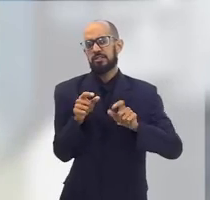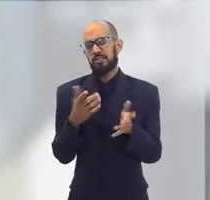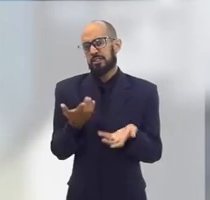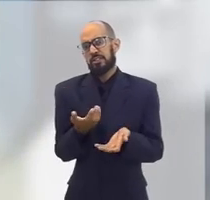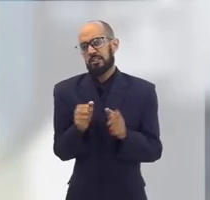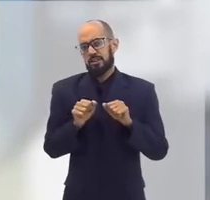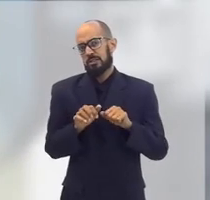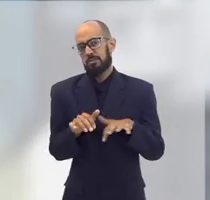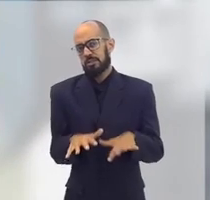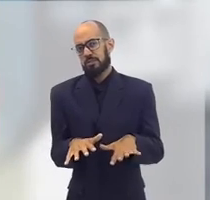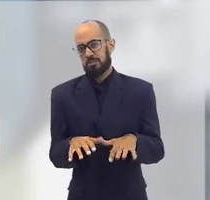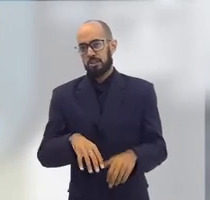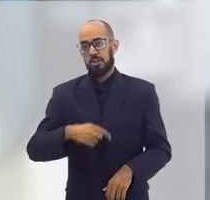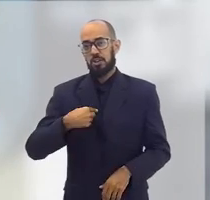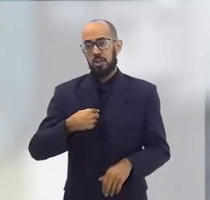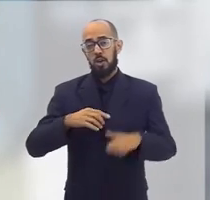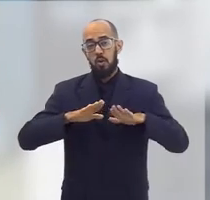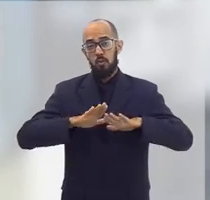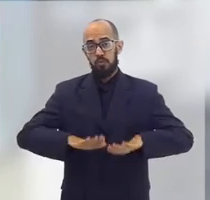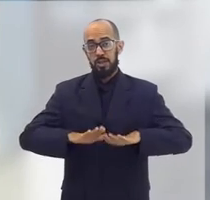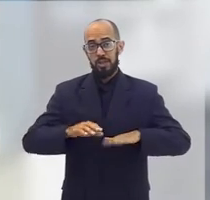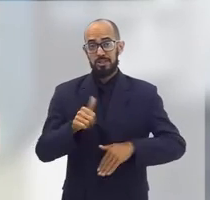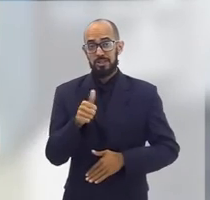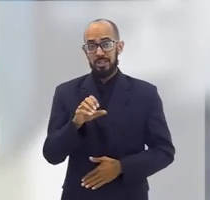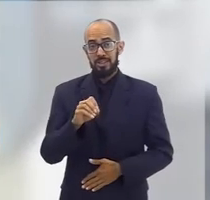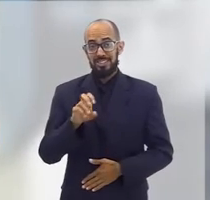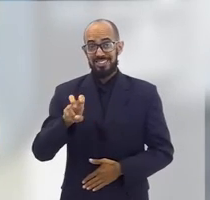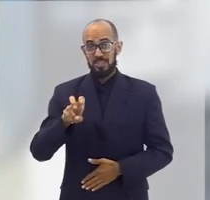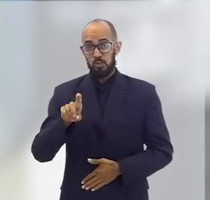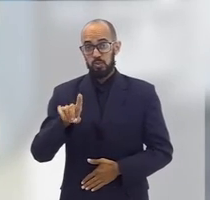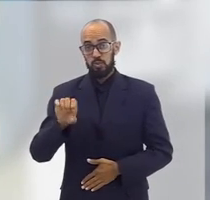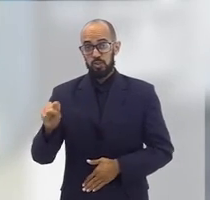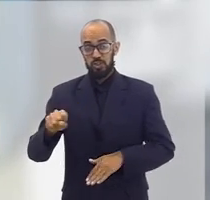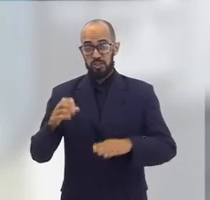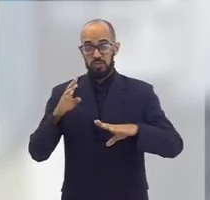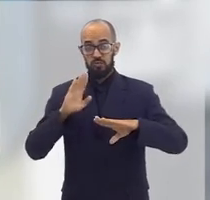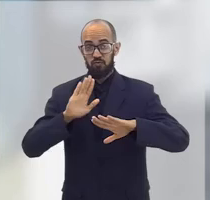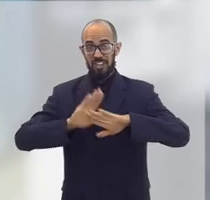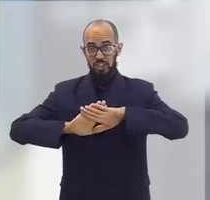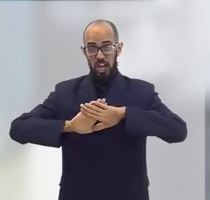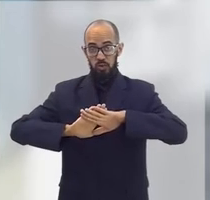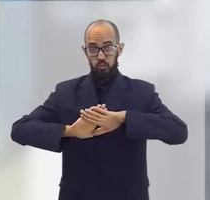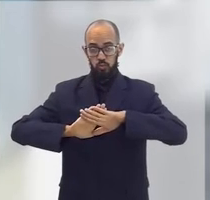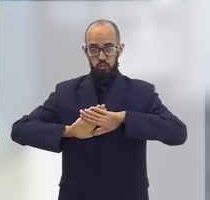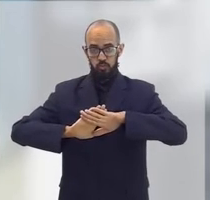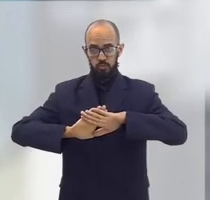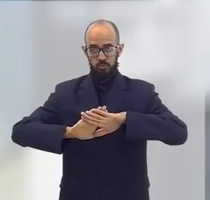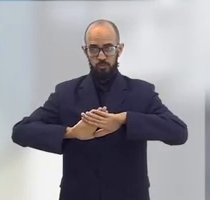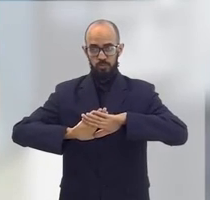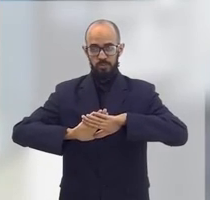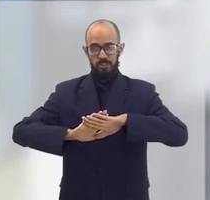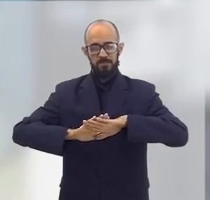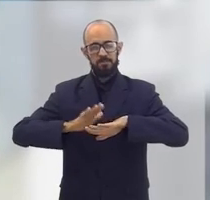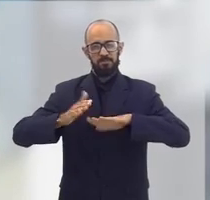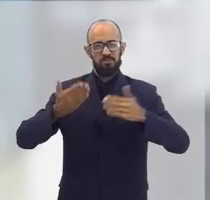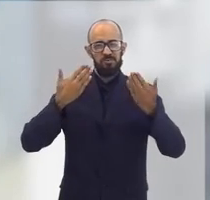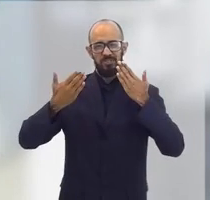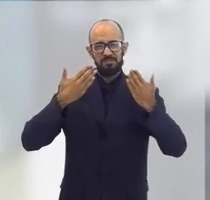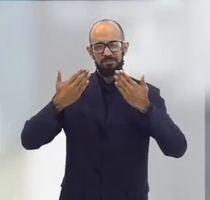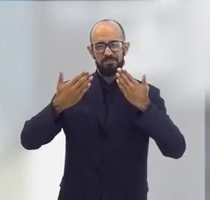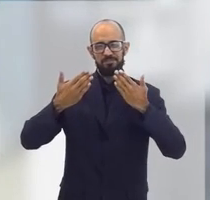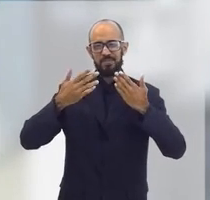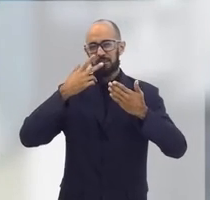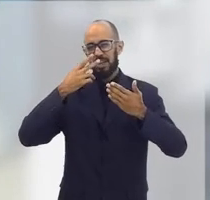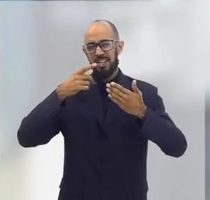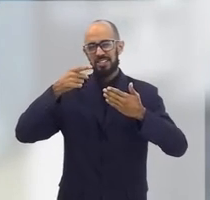dela. Eu fiquei 105 dias fechados no meu estabelecimento. Eu costumo dizer que a gente tinha acabado de atravessar o Canal da Mancha,